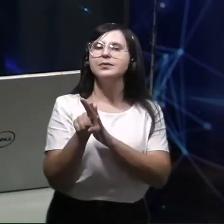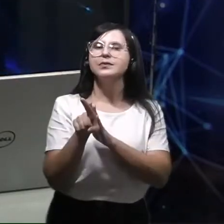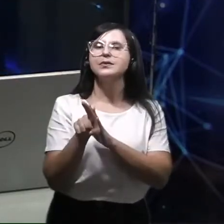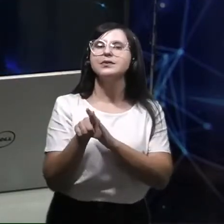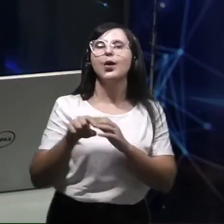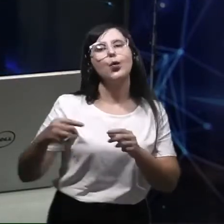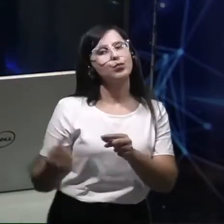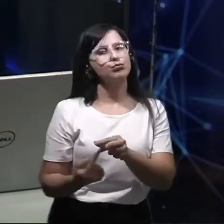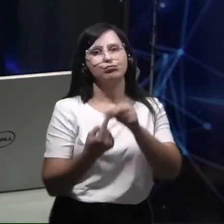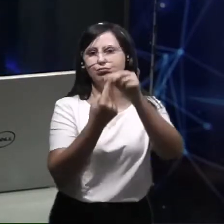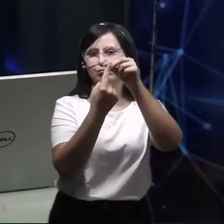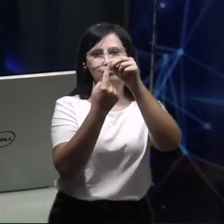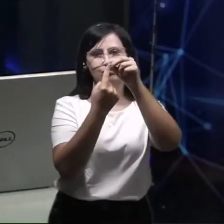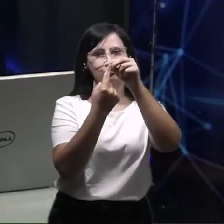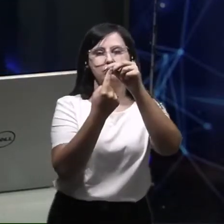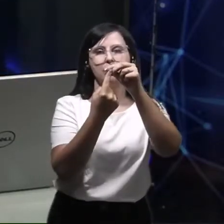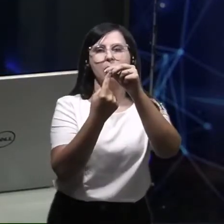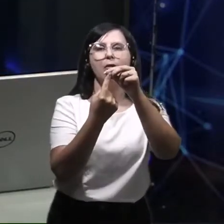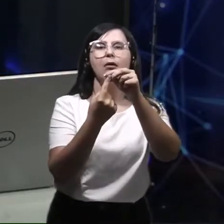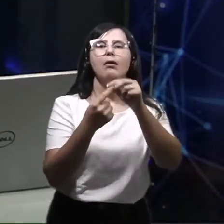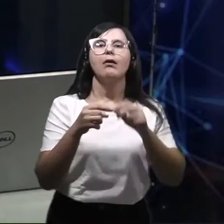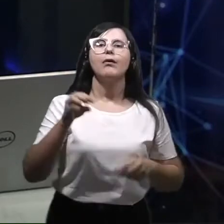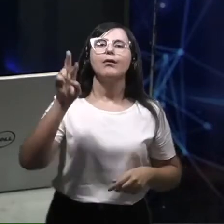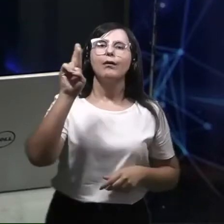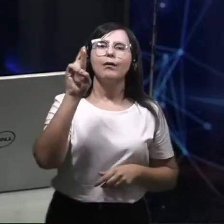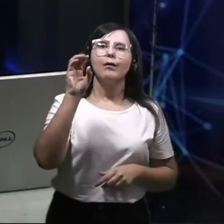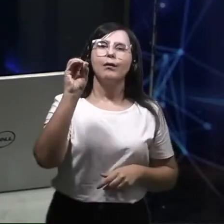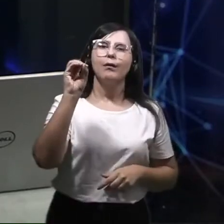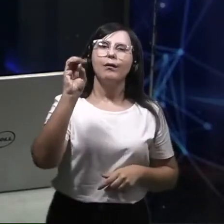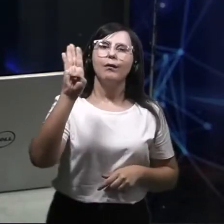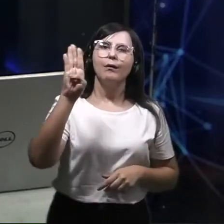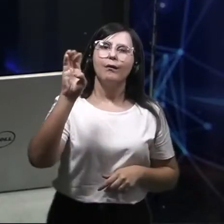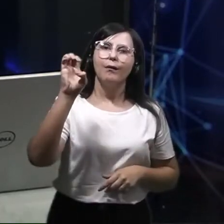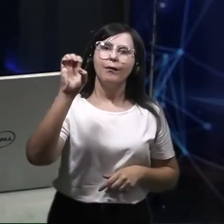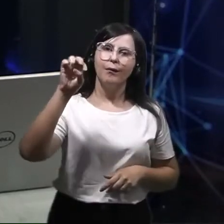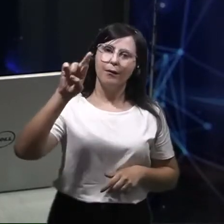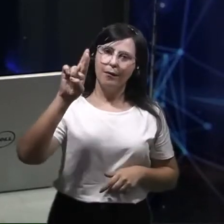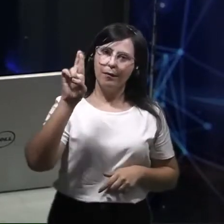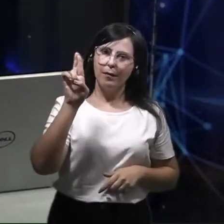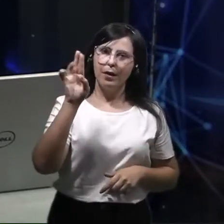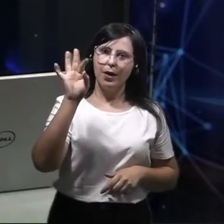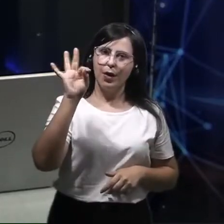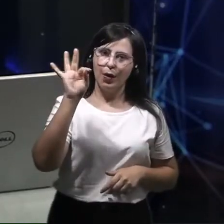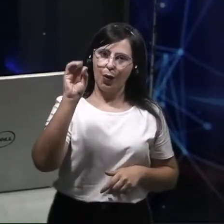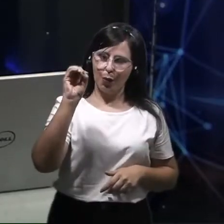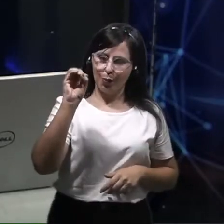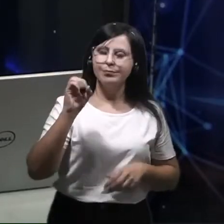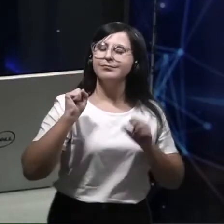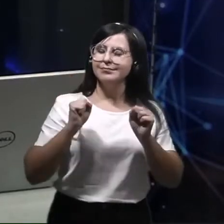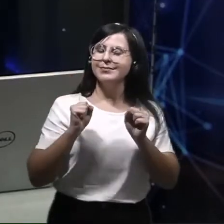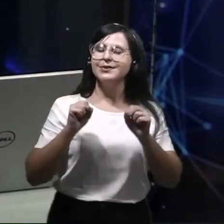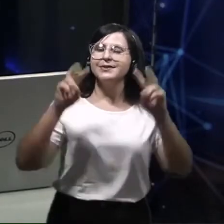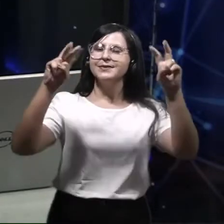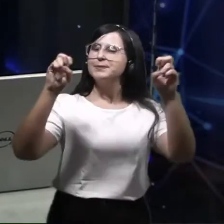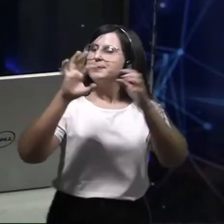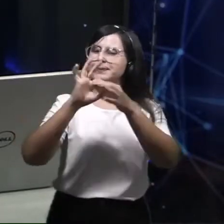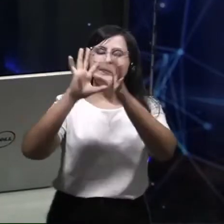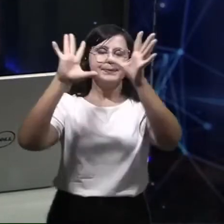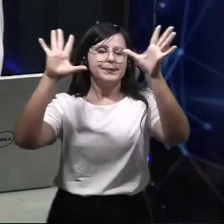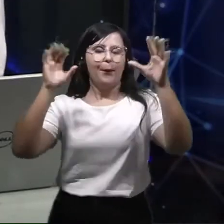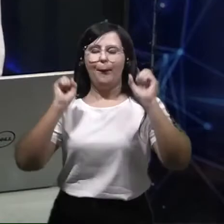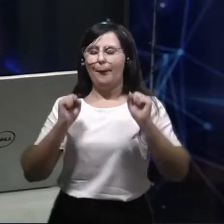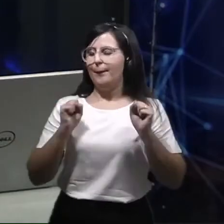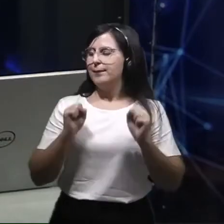candidato que não participou de forma alguma é o candidato Roberto Asfora. O senhor tem, com o tema livre, o tempo de 1 minuto